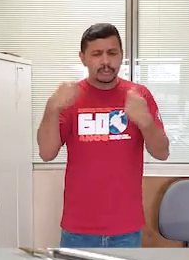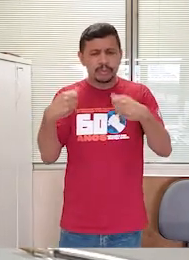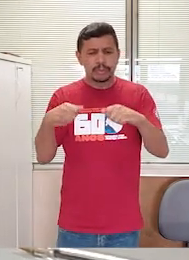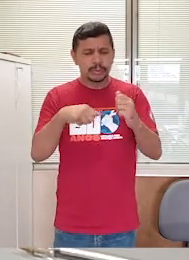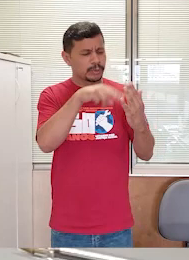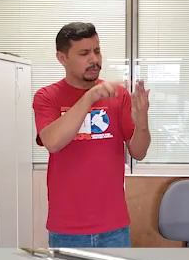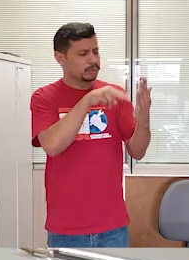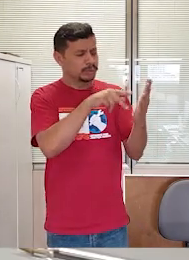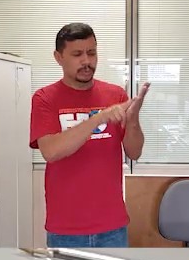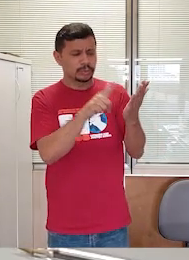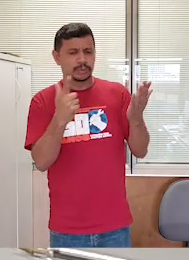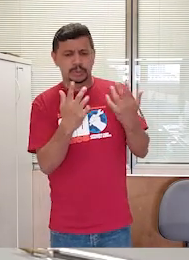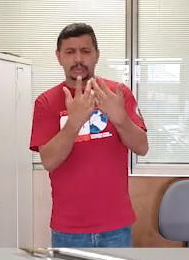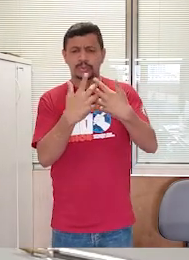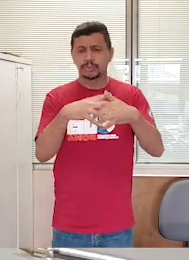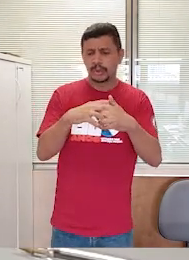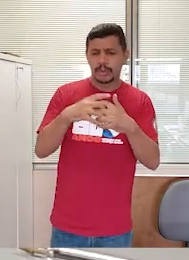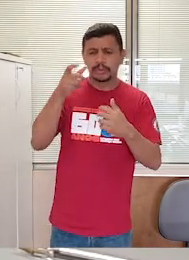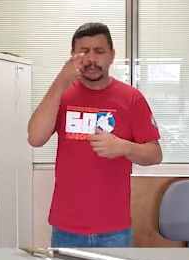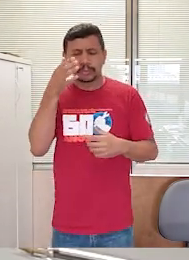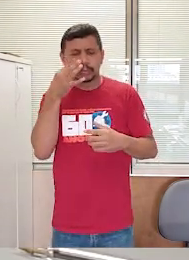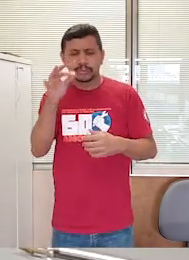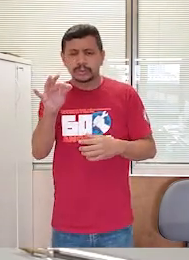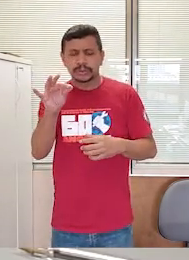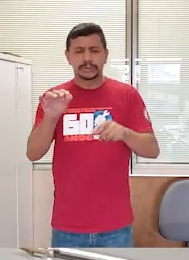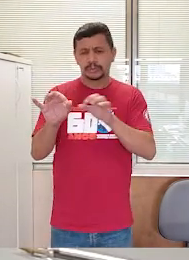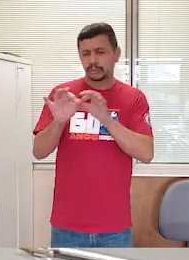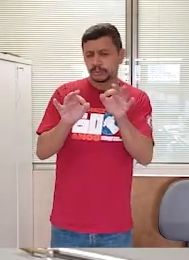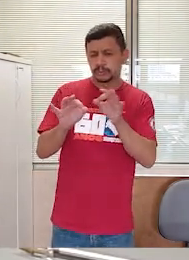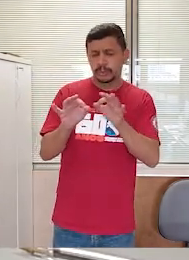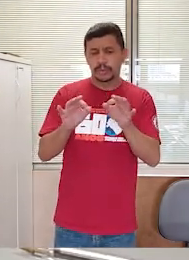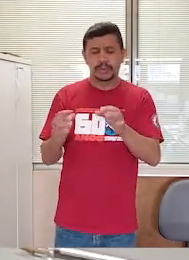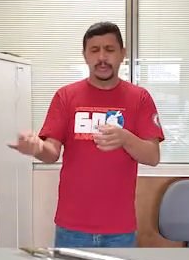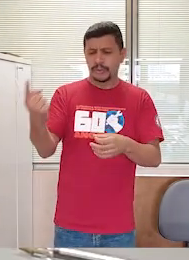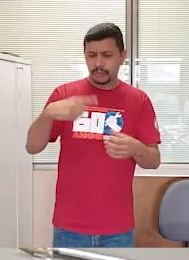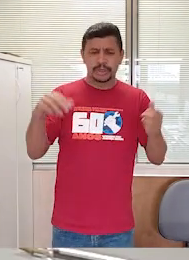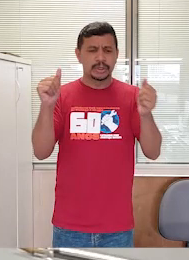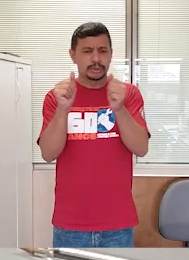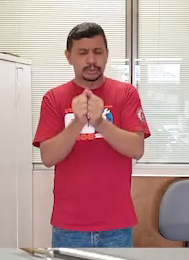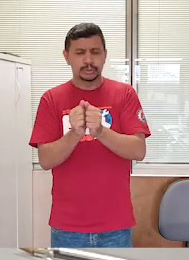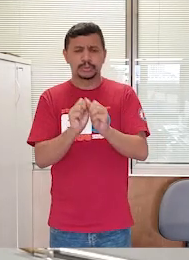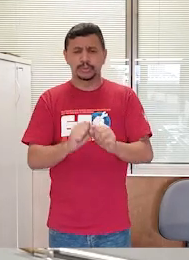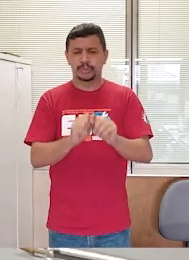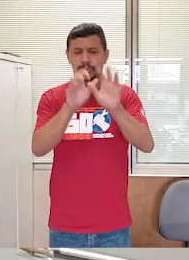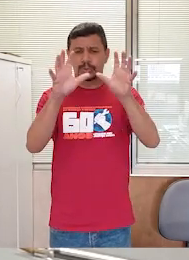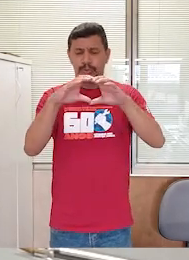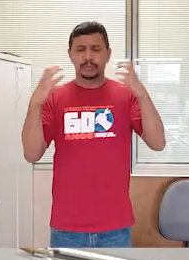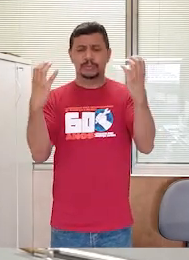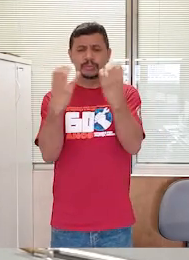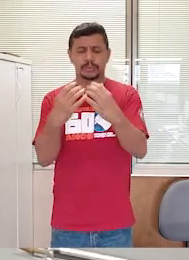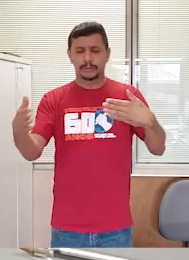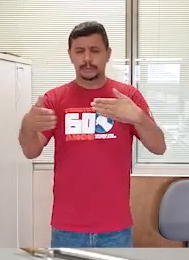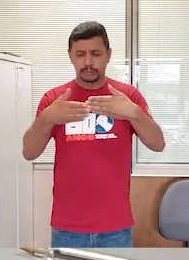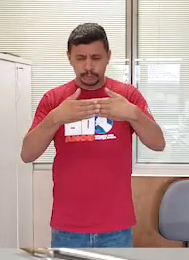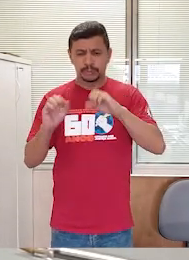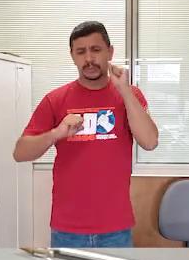do Sindicato, prestem atenção nas movimentações que vamos fazer, participem das assembleias na porta de